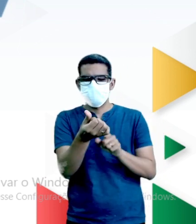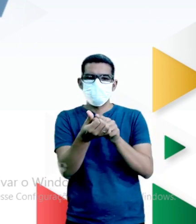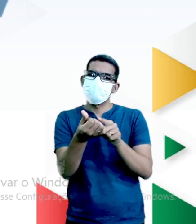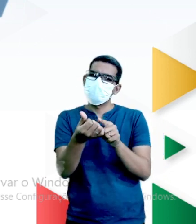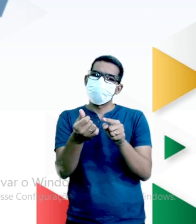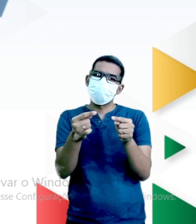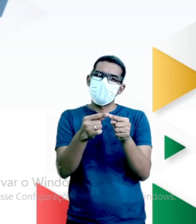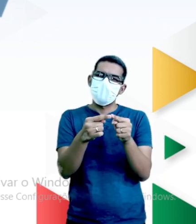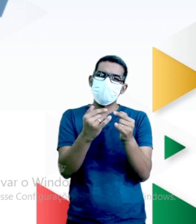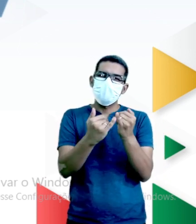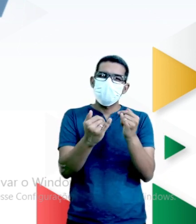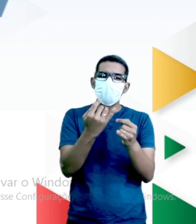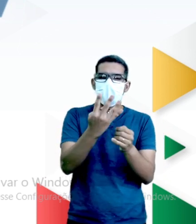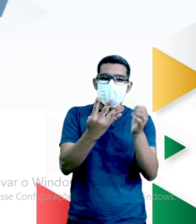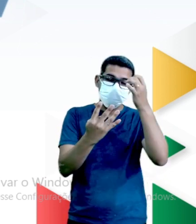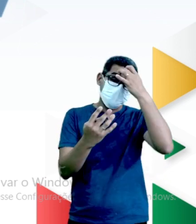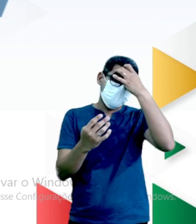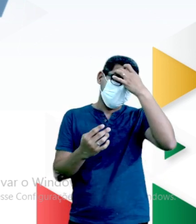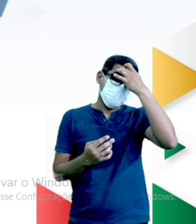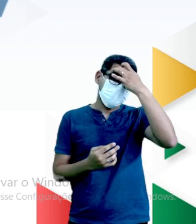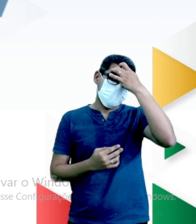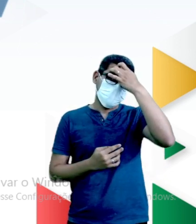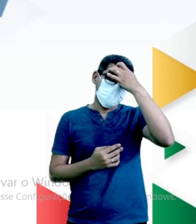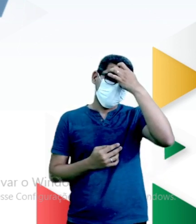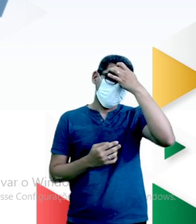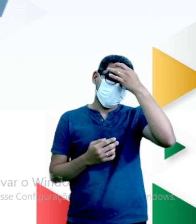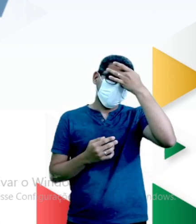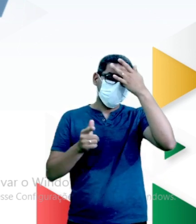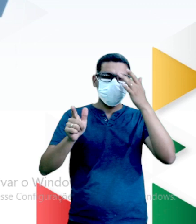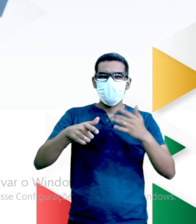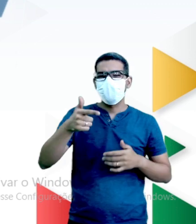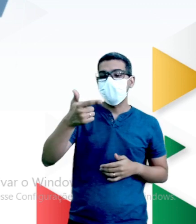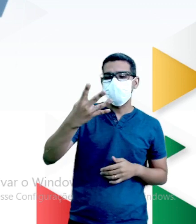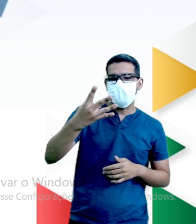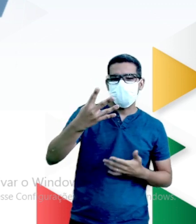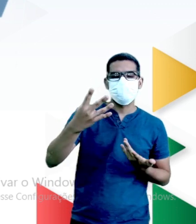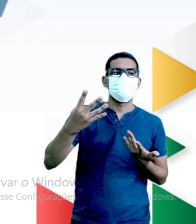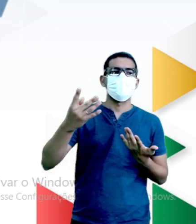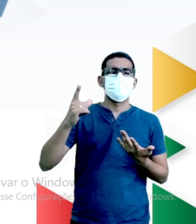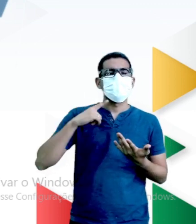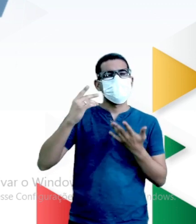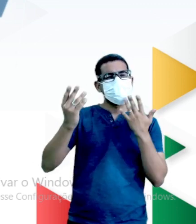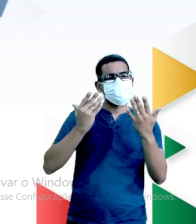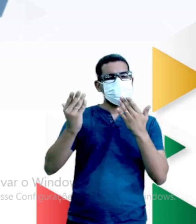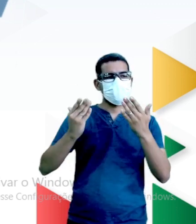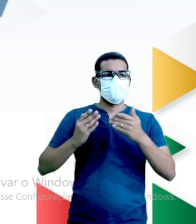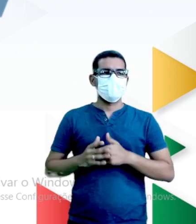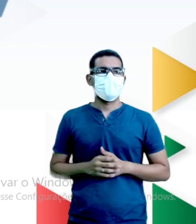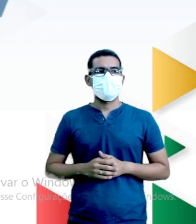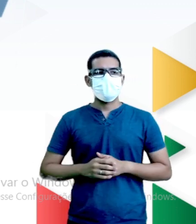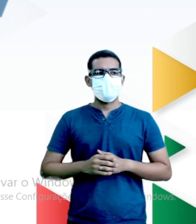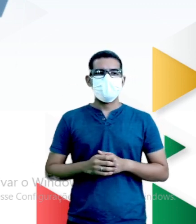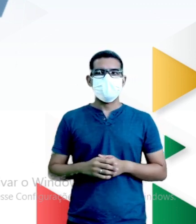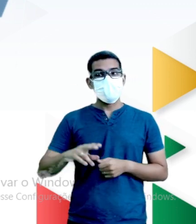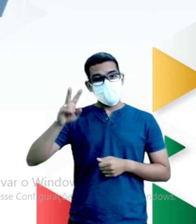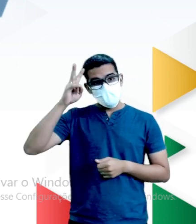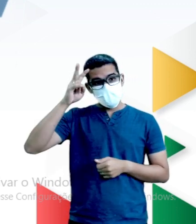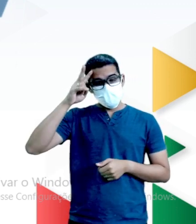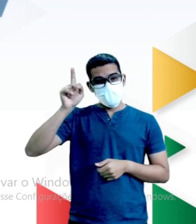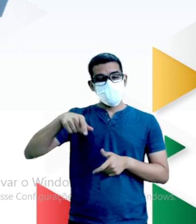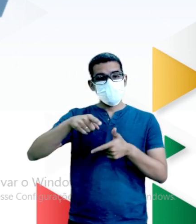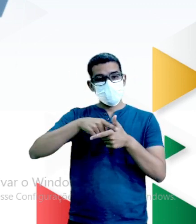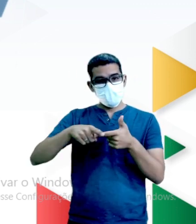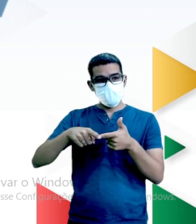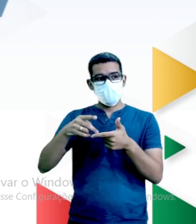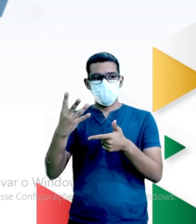número tem o seu múltiplo de 4, né? 24, enfim. Você já tem uma ideia aí. E lembre-se que o número é divisível por 4,